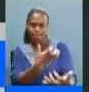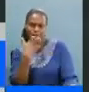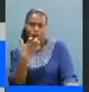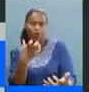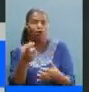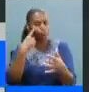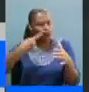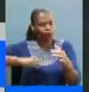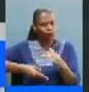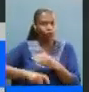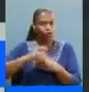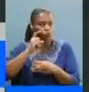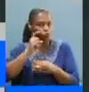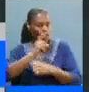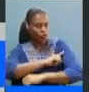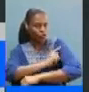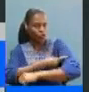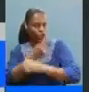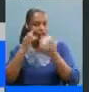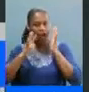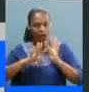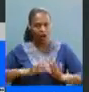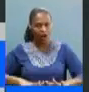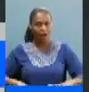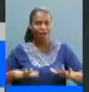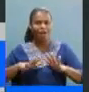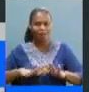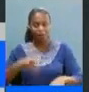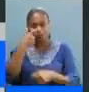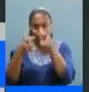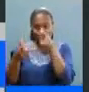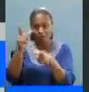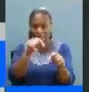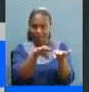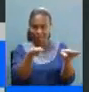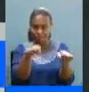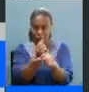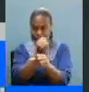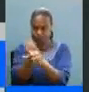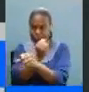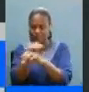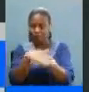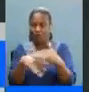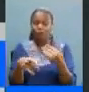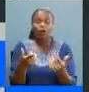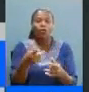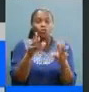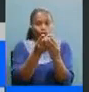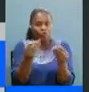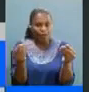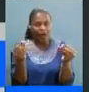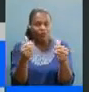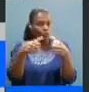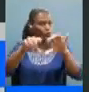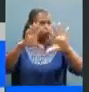na segurança e no reforço da tranquilidade das pessoas. Ao nível operacional, os resultados são, na